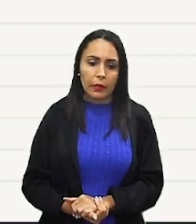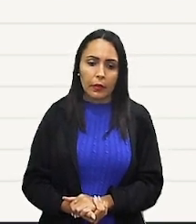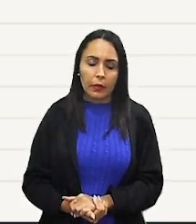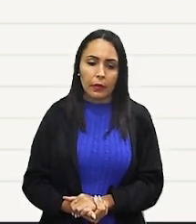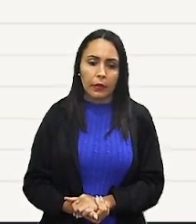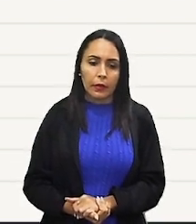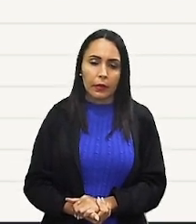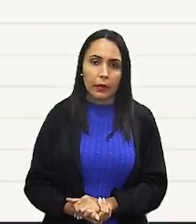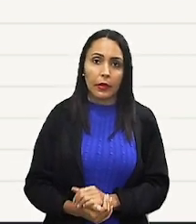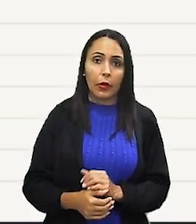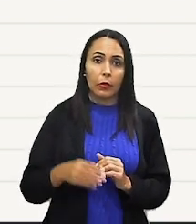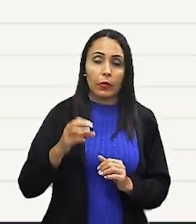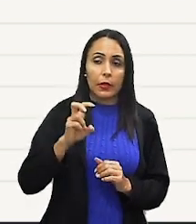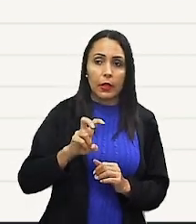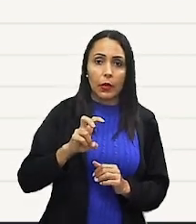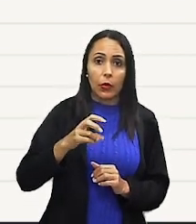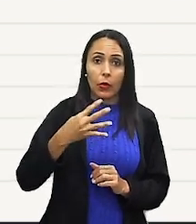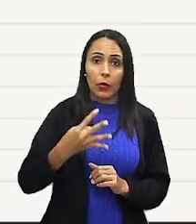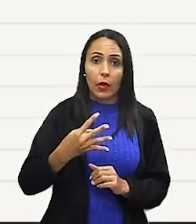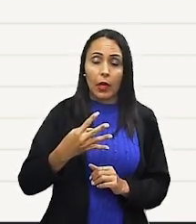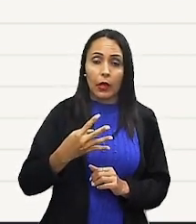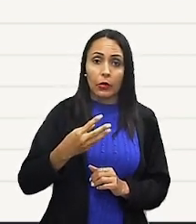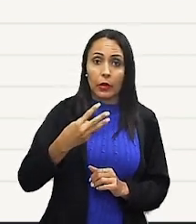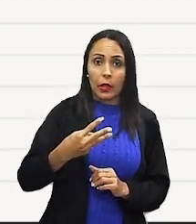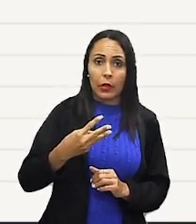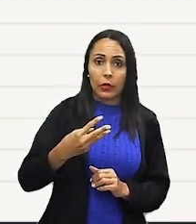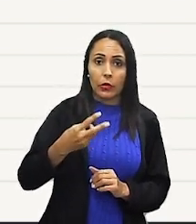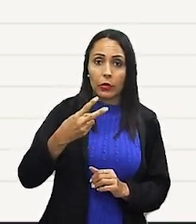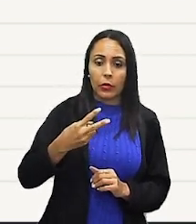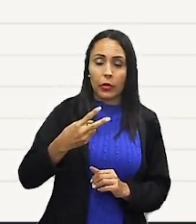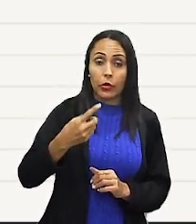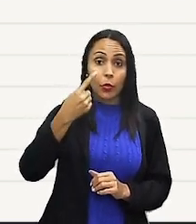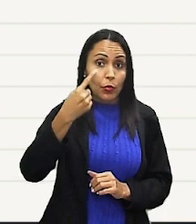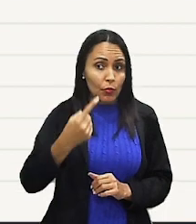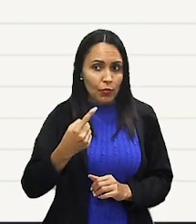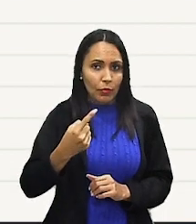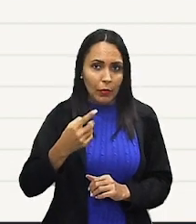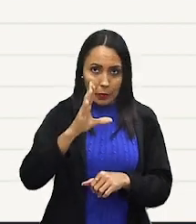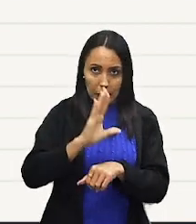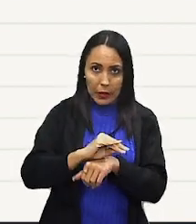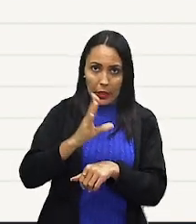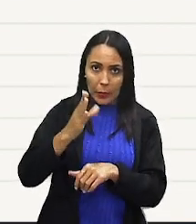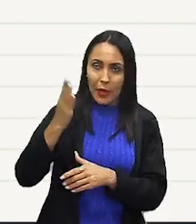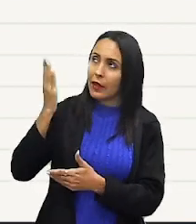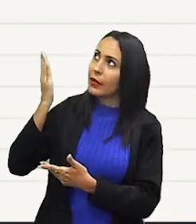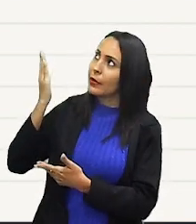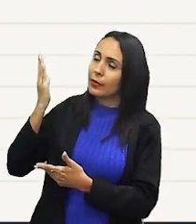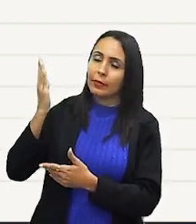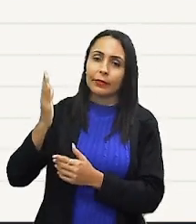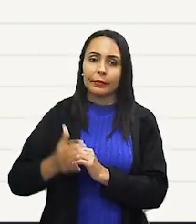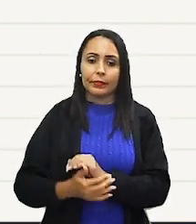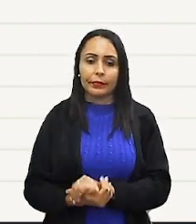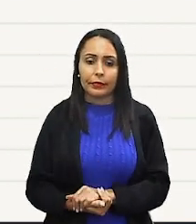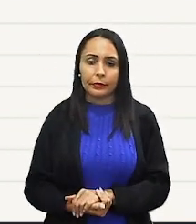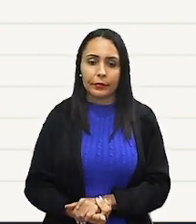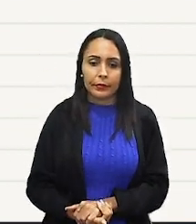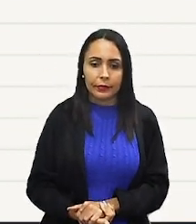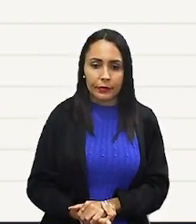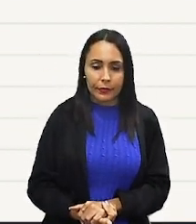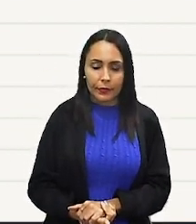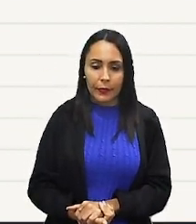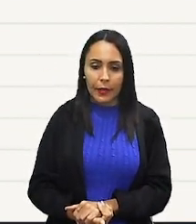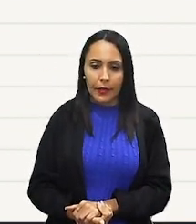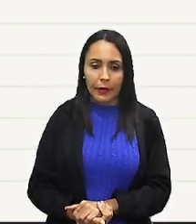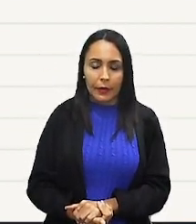pro print. 5, 4, 3, 2, 1. Printa a tela para copiar, viu? 5, 4,